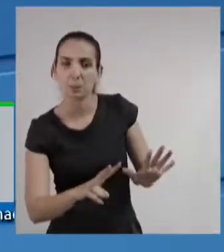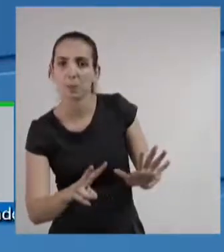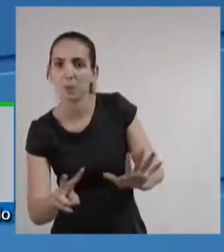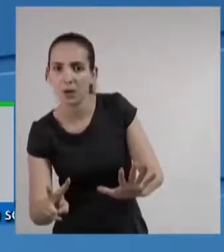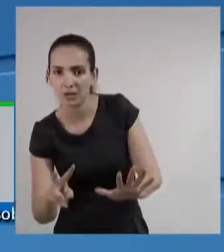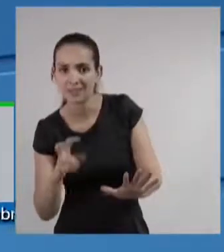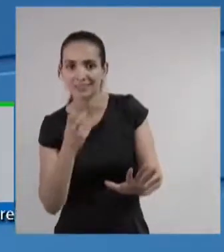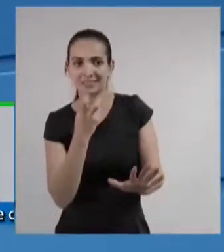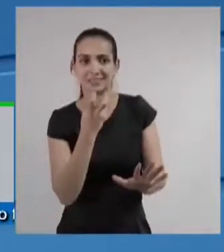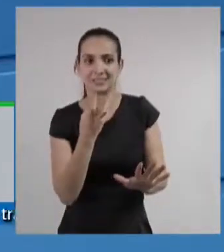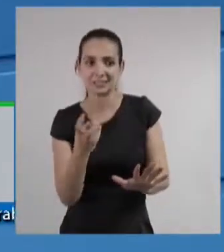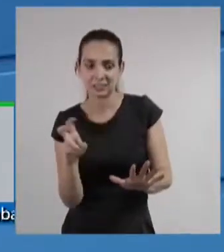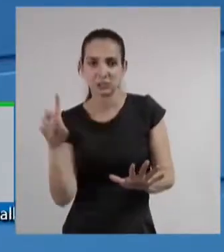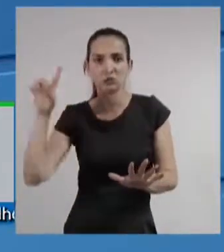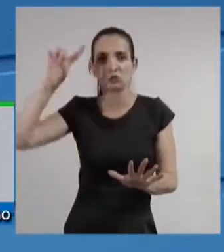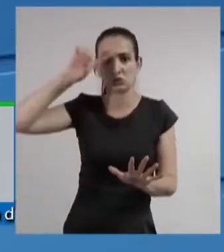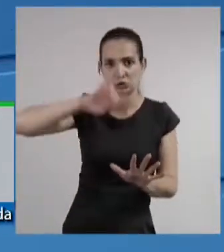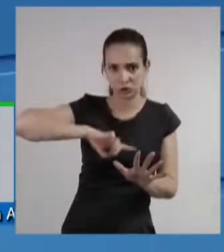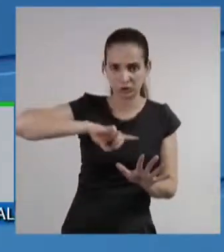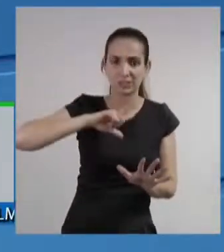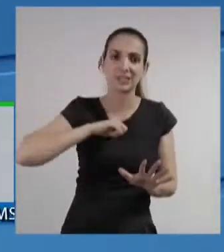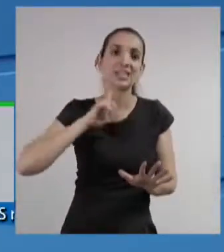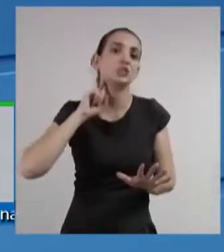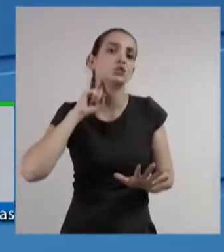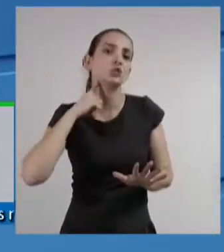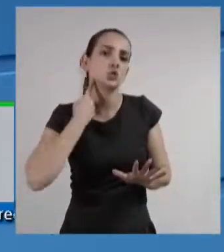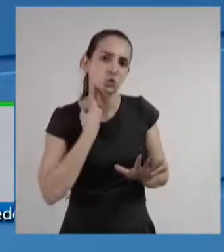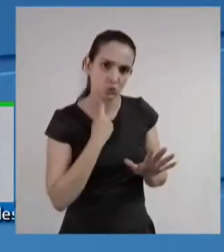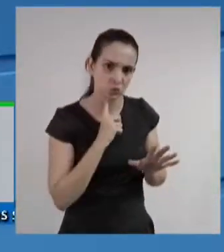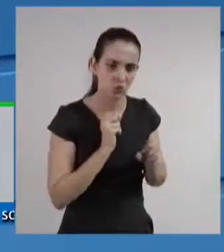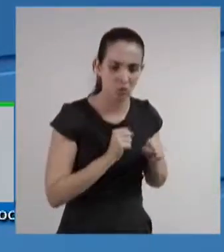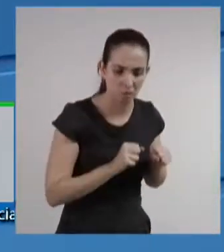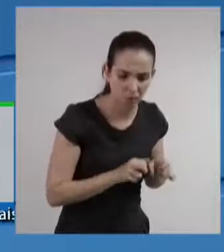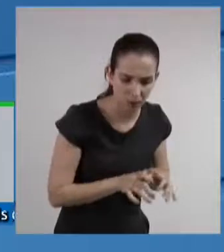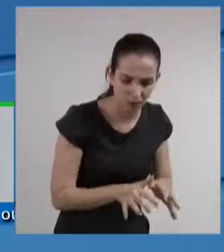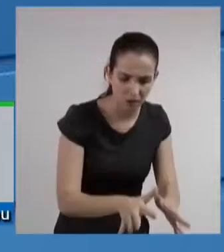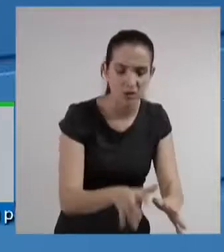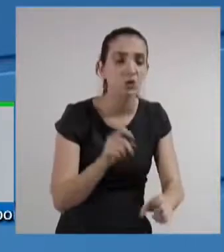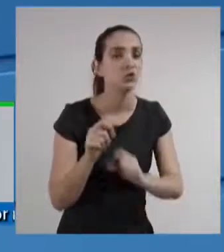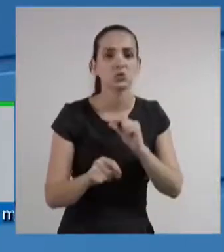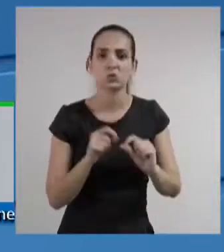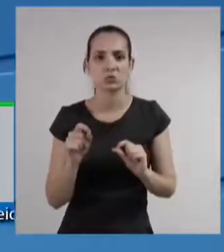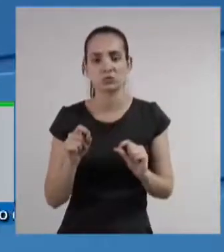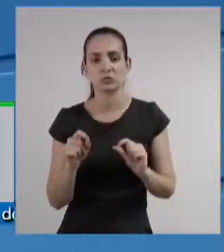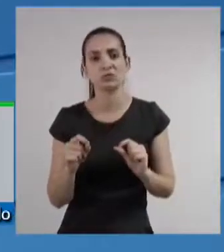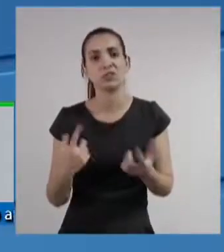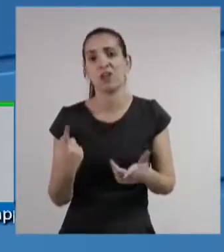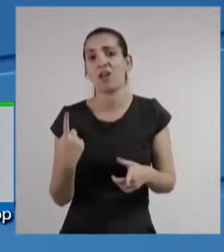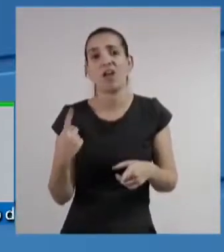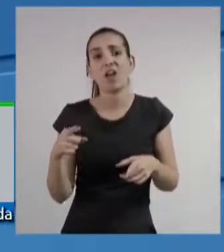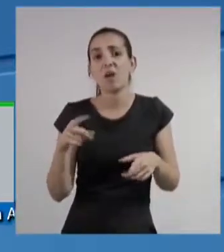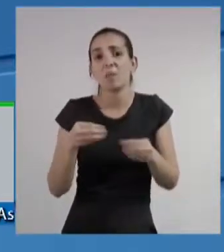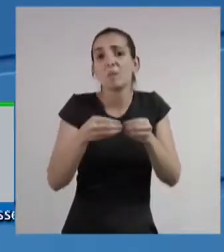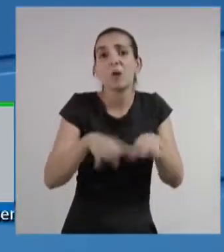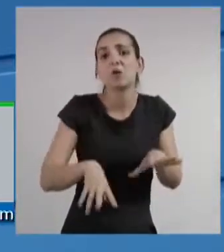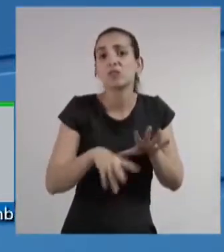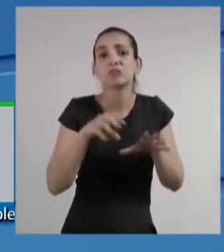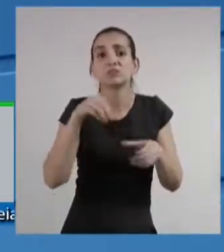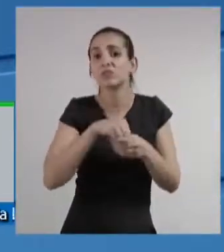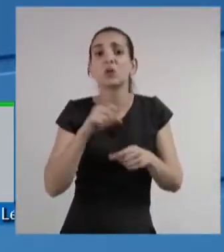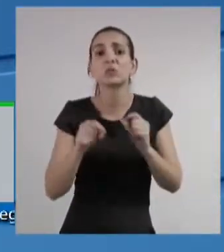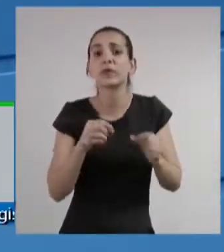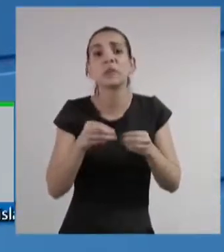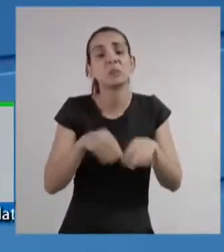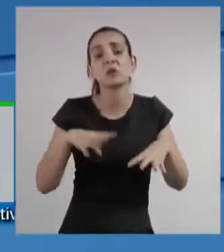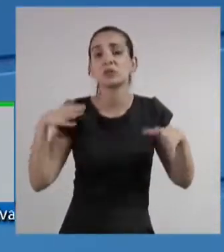estou propondo uma coisa diferente. Senta na mesa, define um programa de governo, para o governo